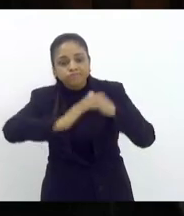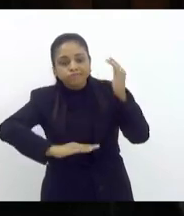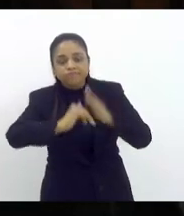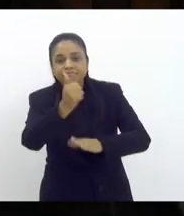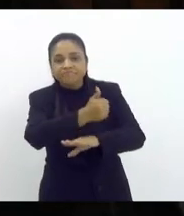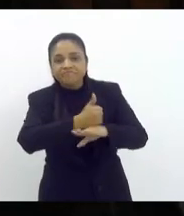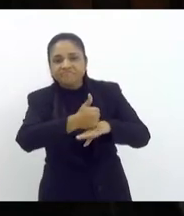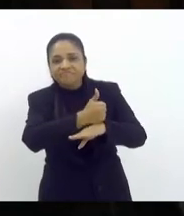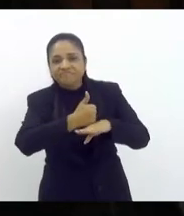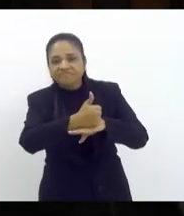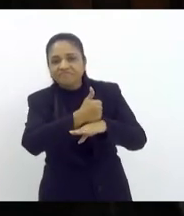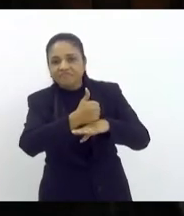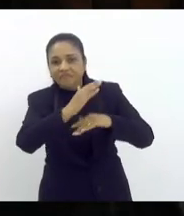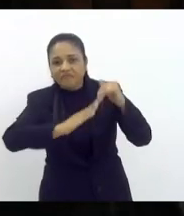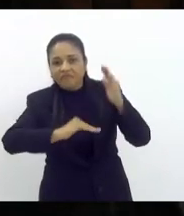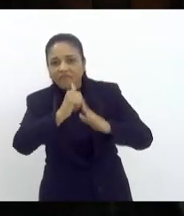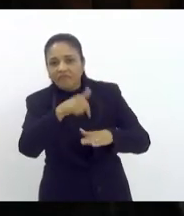educação